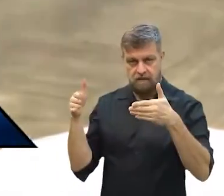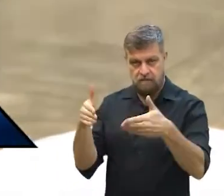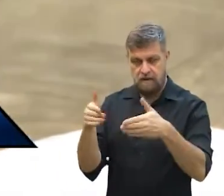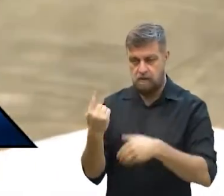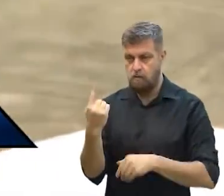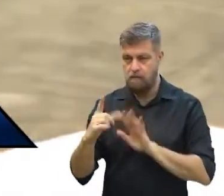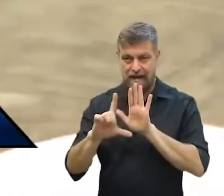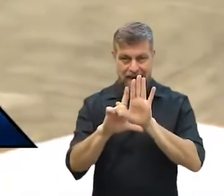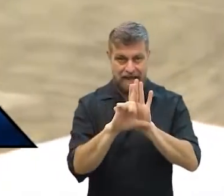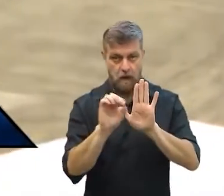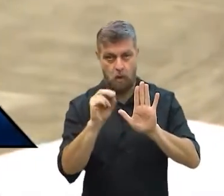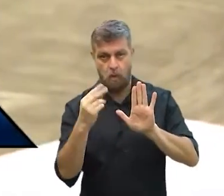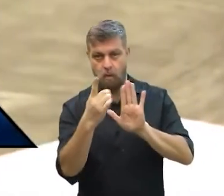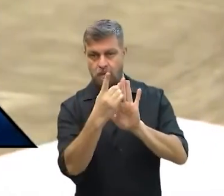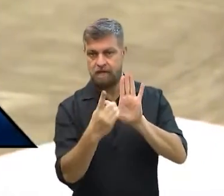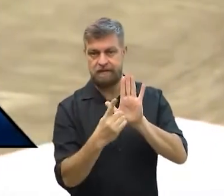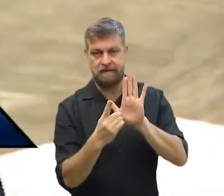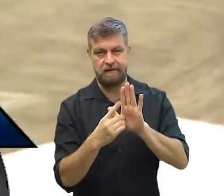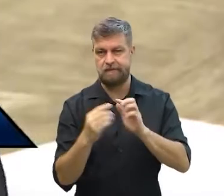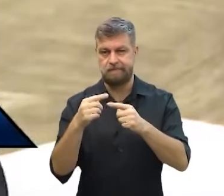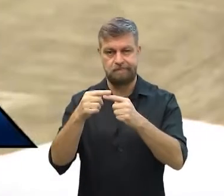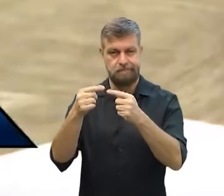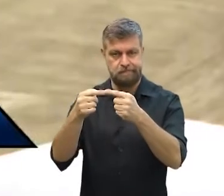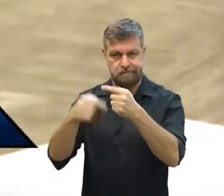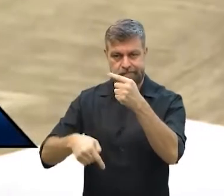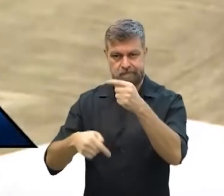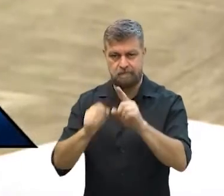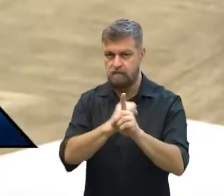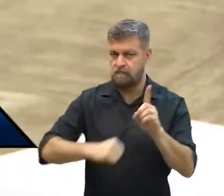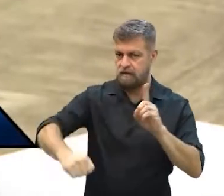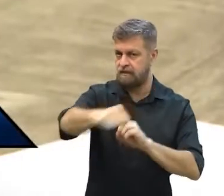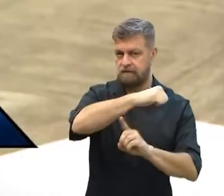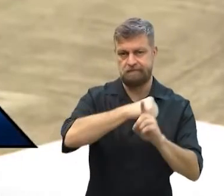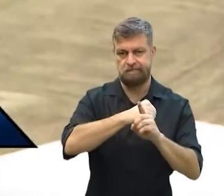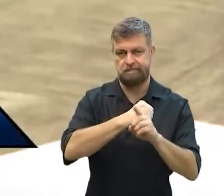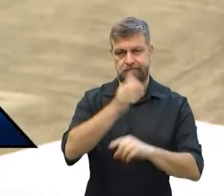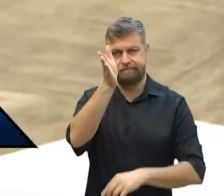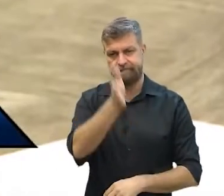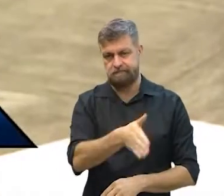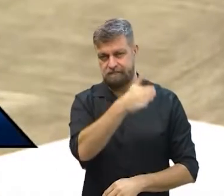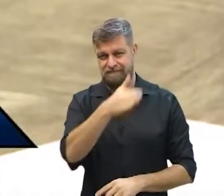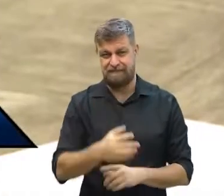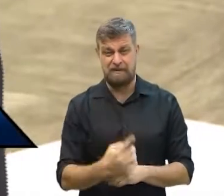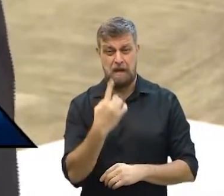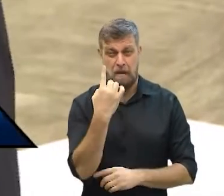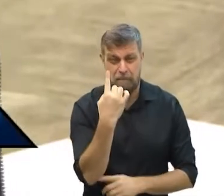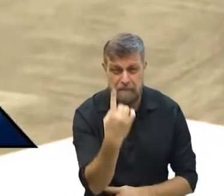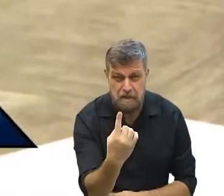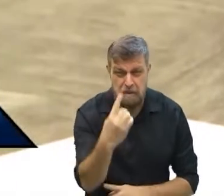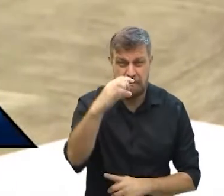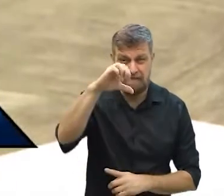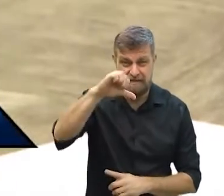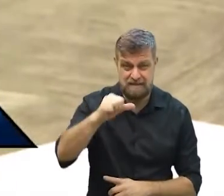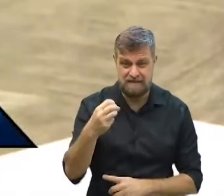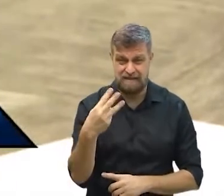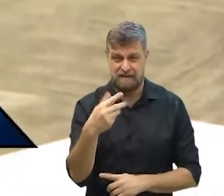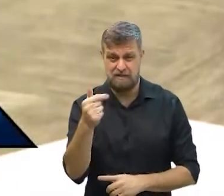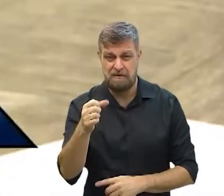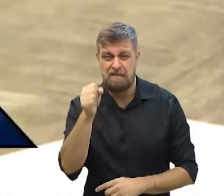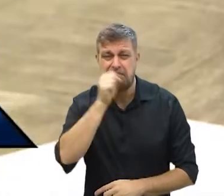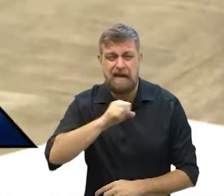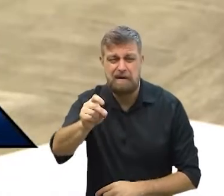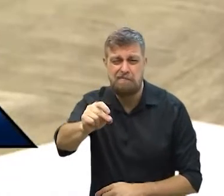para uma lei ou um decreto que não tem mais a ver com a atual sociedade. Então era um decreto de 1932 que